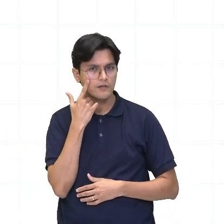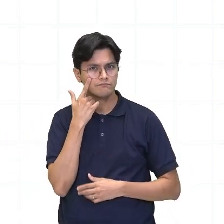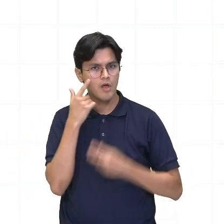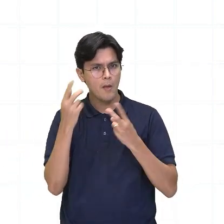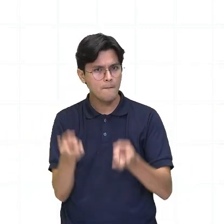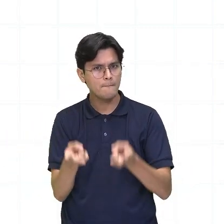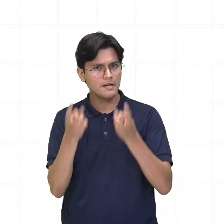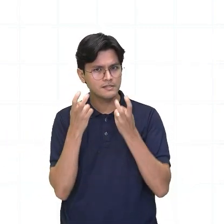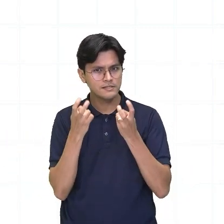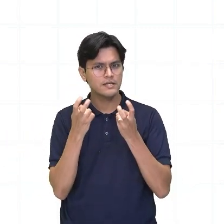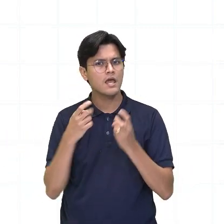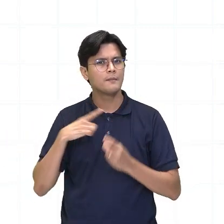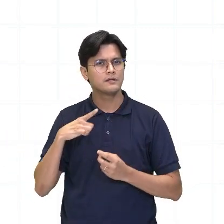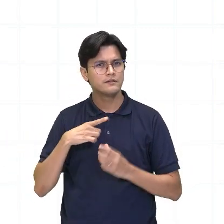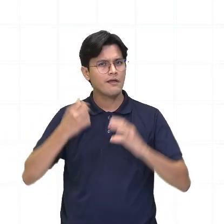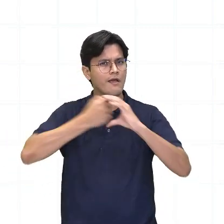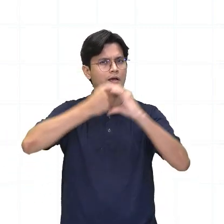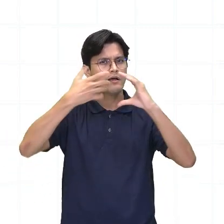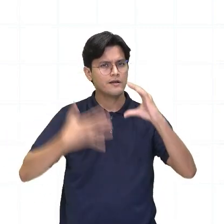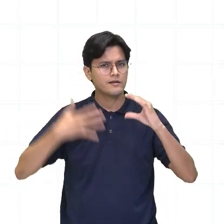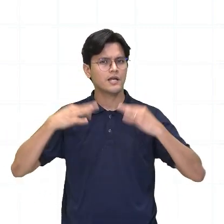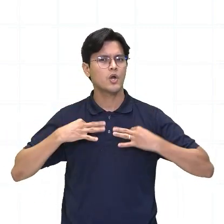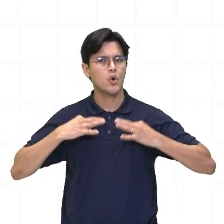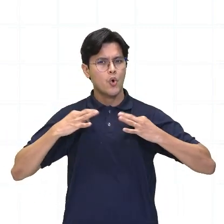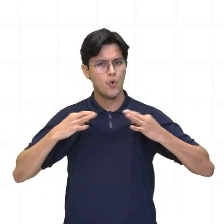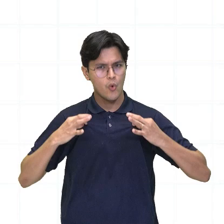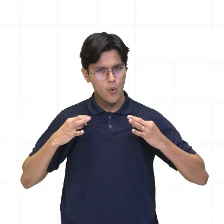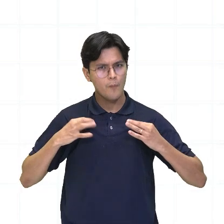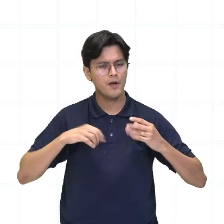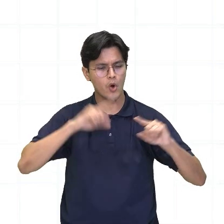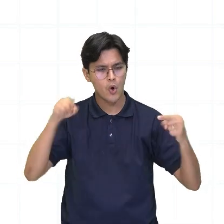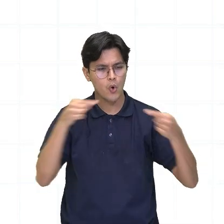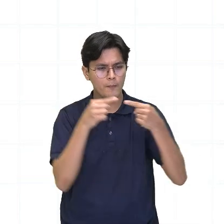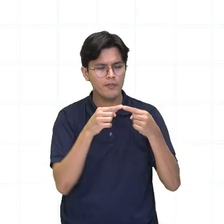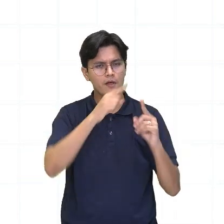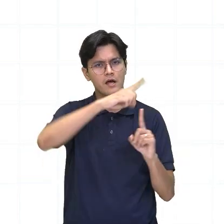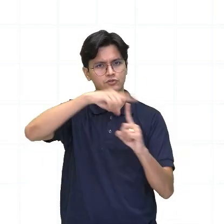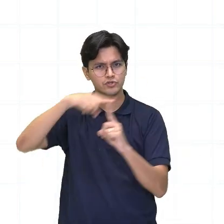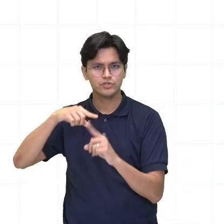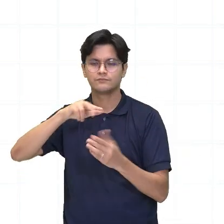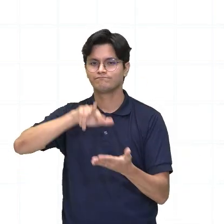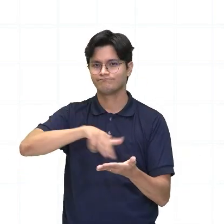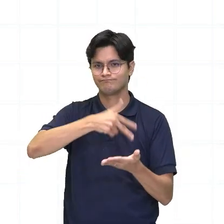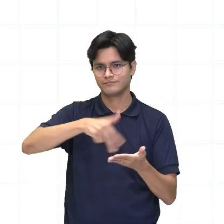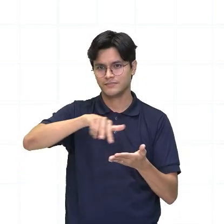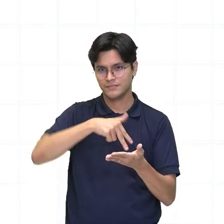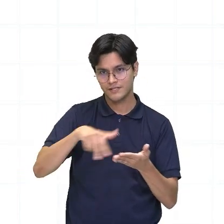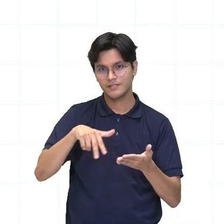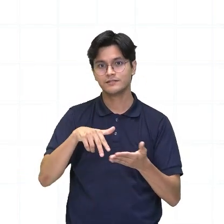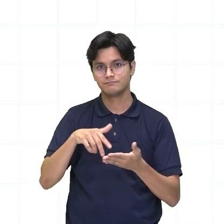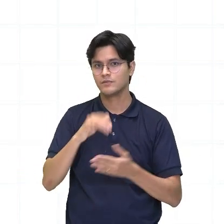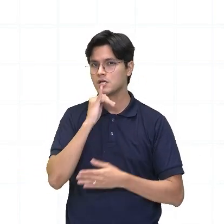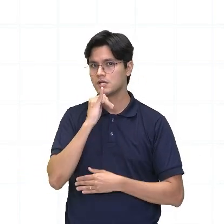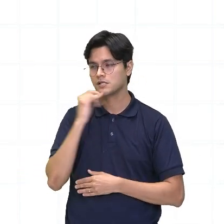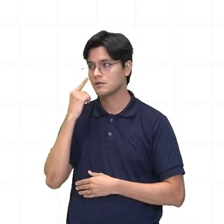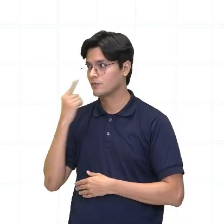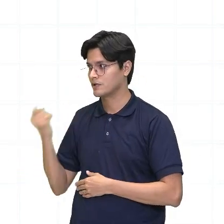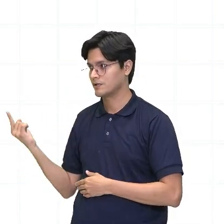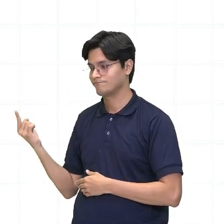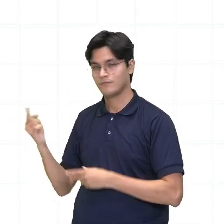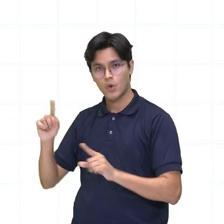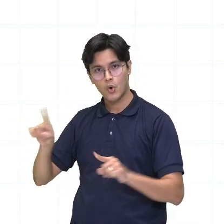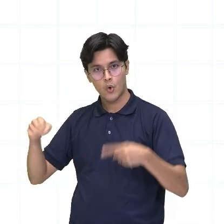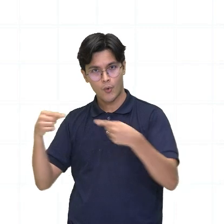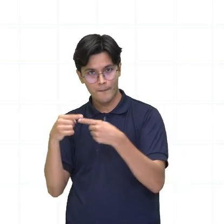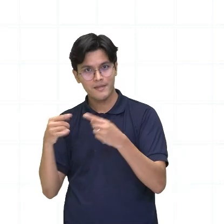vai modificando e caracterizando, né, a identidade dessa cultura. Então, são danças tradicionais